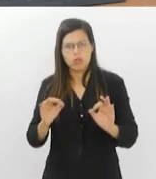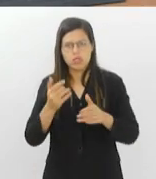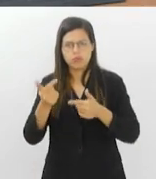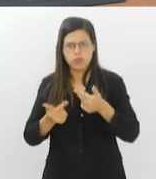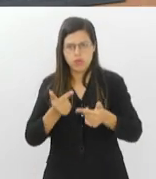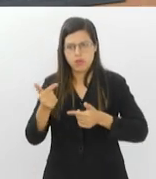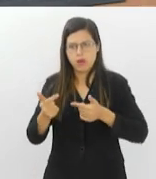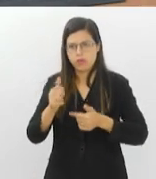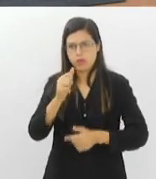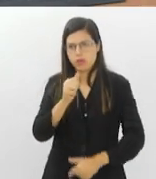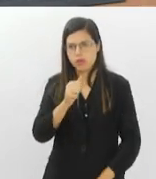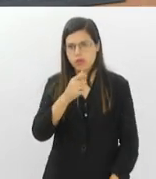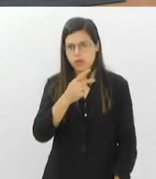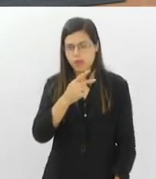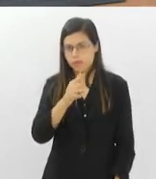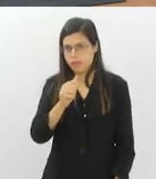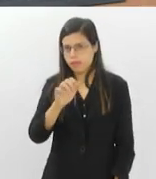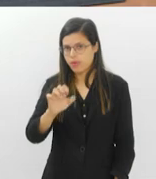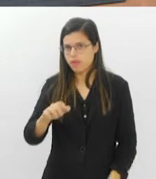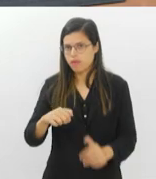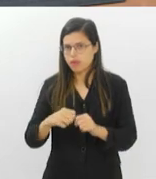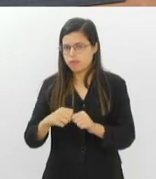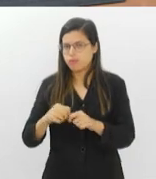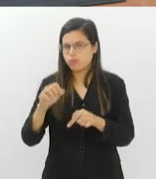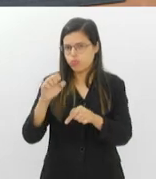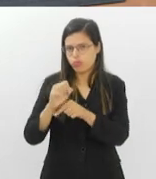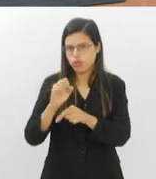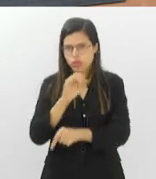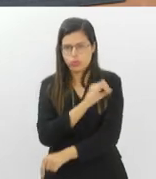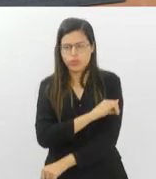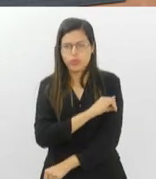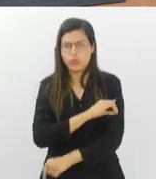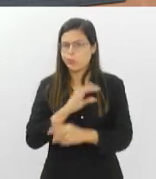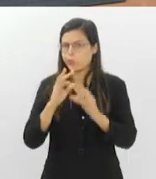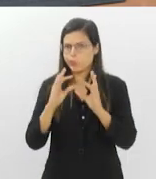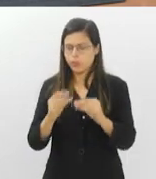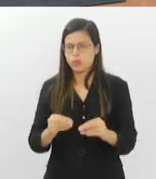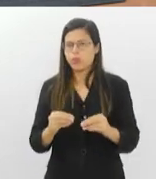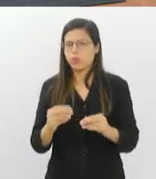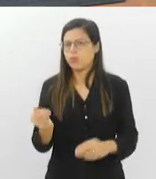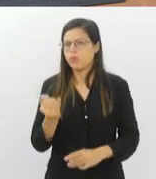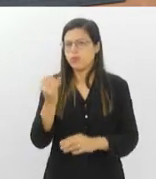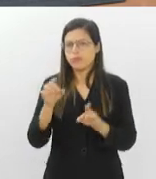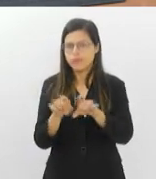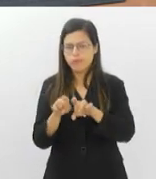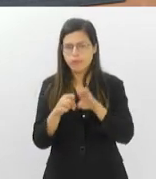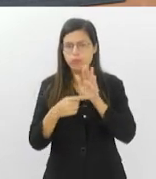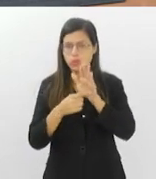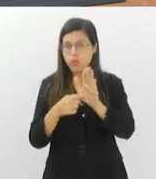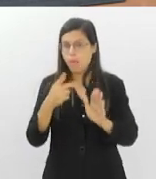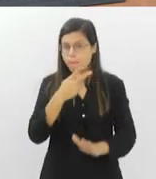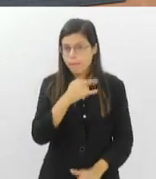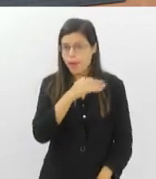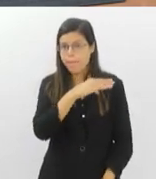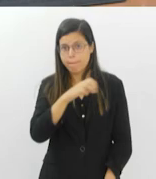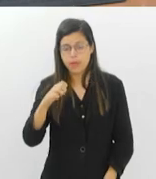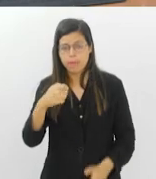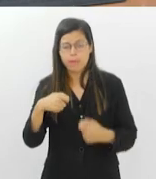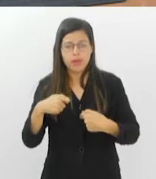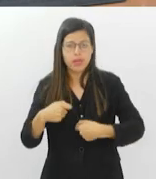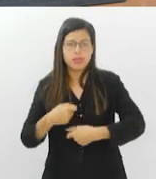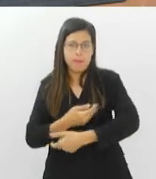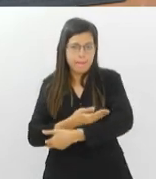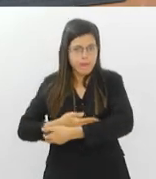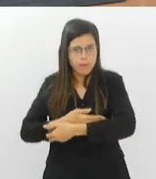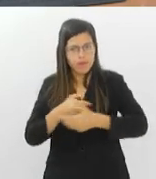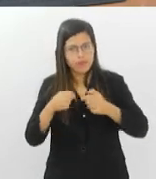APAE faz pelo estado do Rio de Janeiro todo. E também é importante destacar que os pais precisam levar os bebês para fazer esse